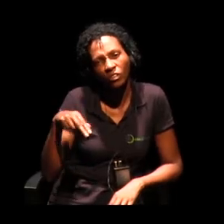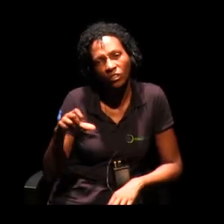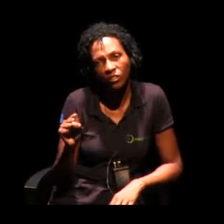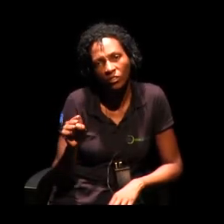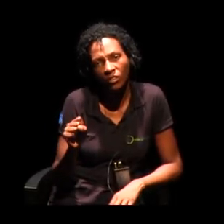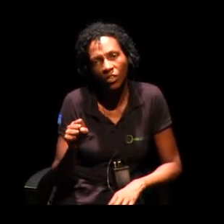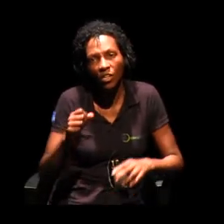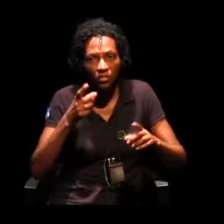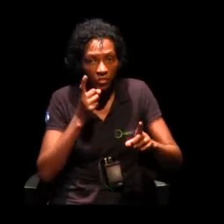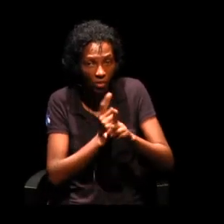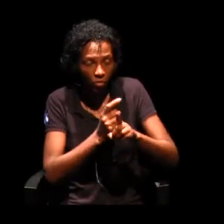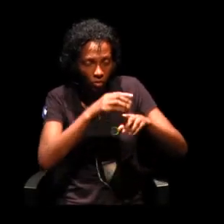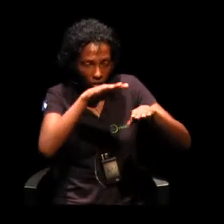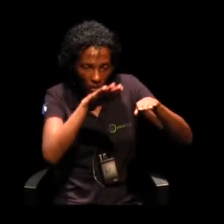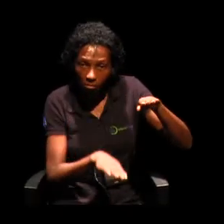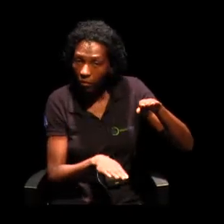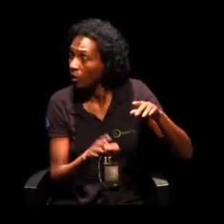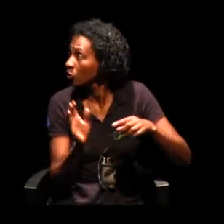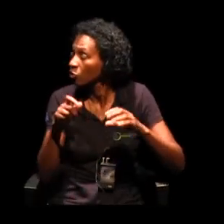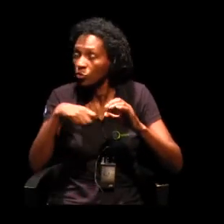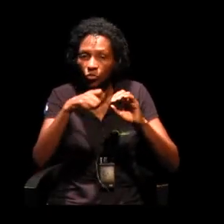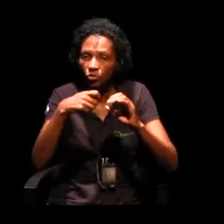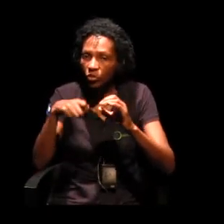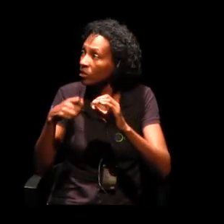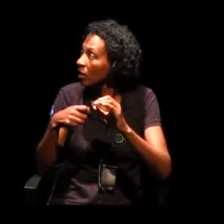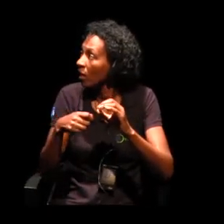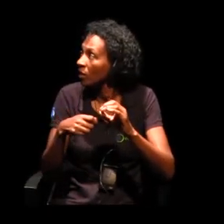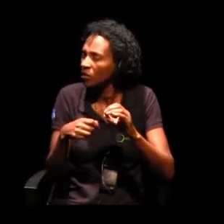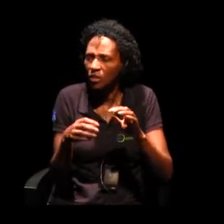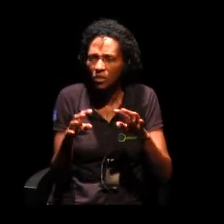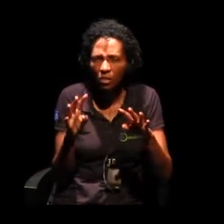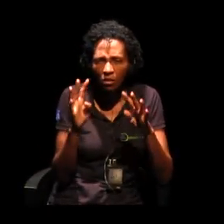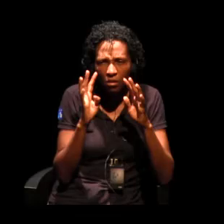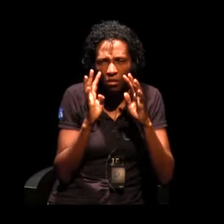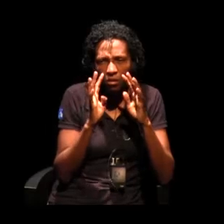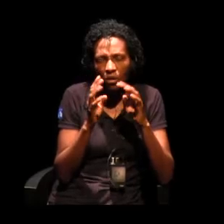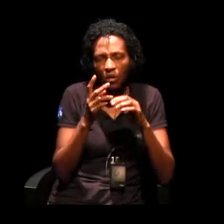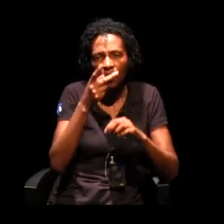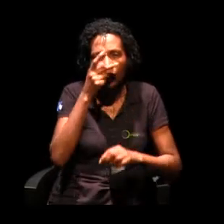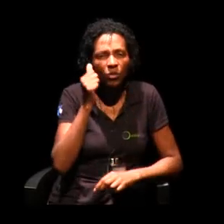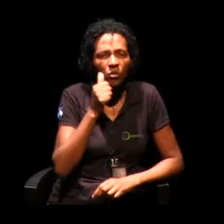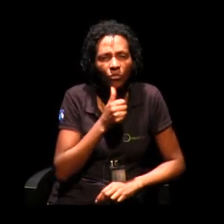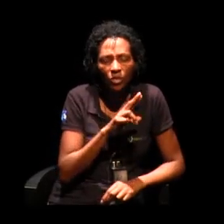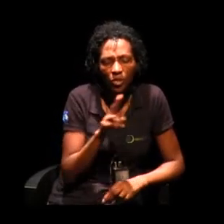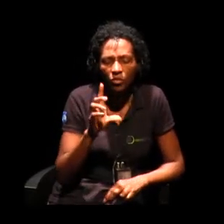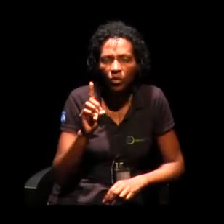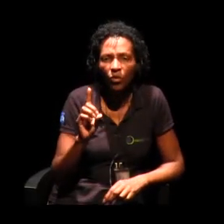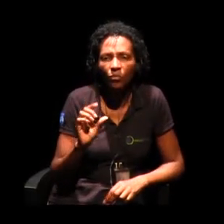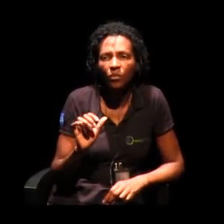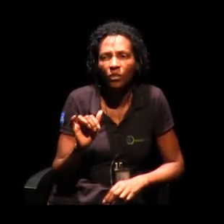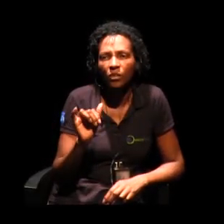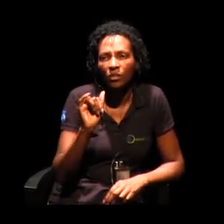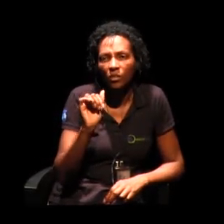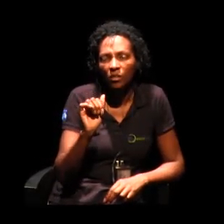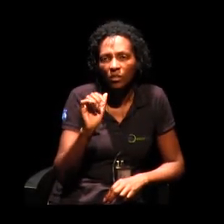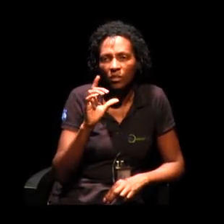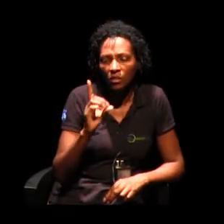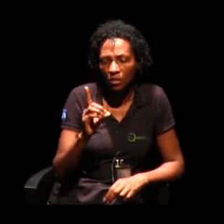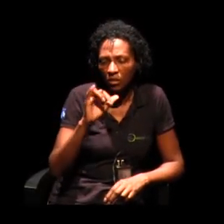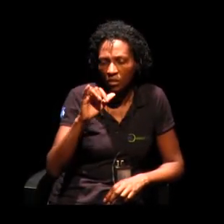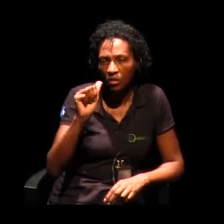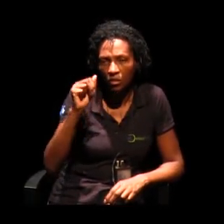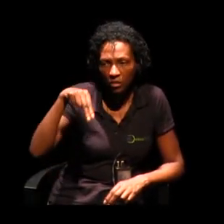que está localizado na parte de baixo do slide. E isso acabou chamando a atenção de Diana Hanna,